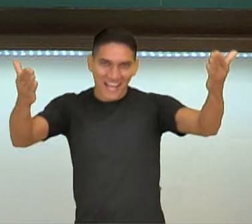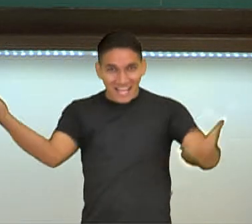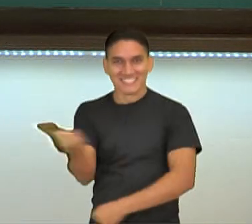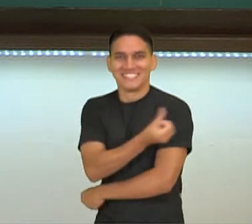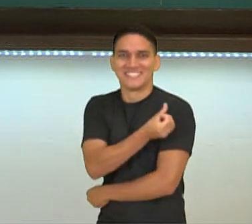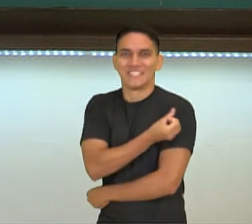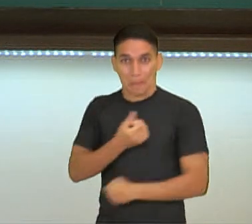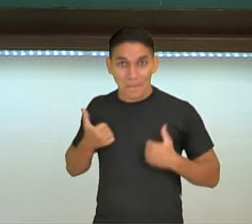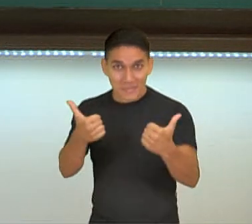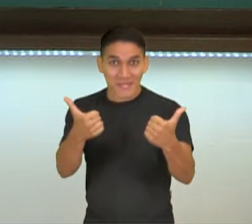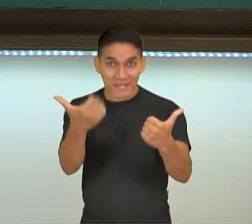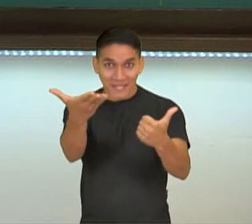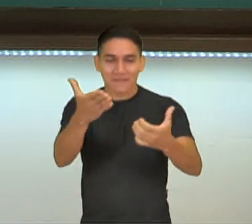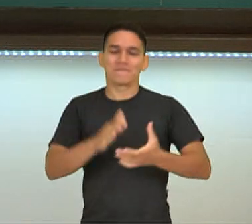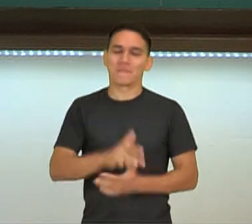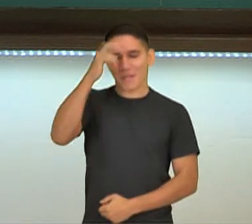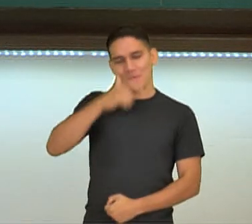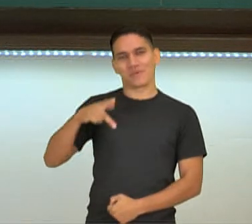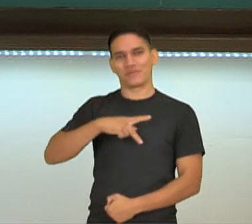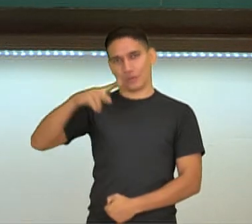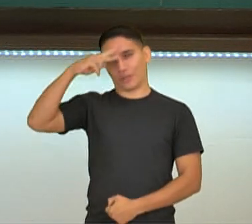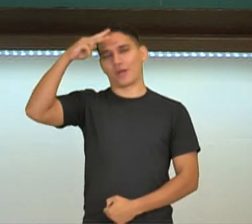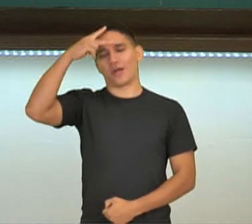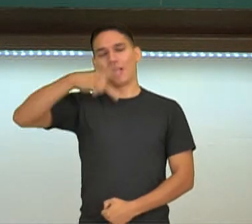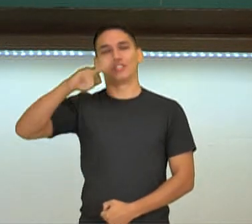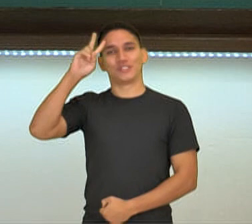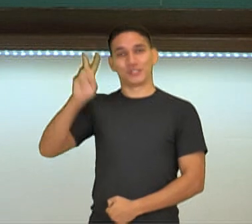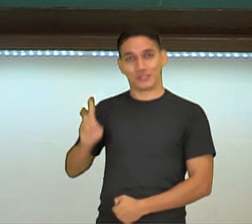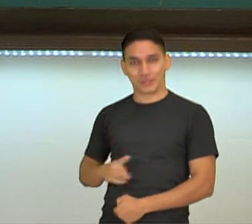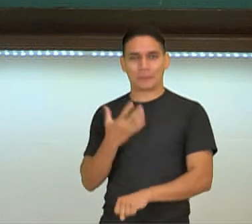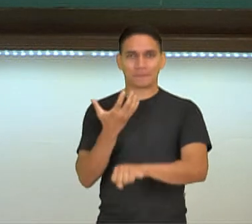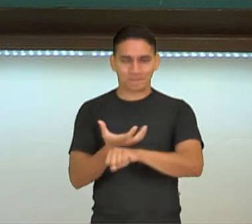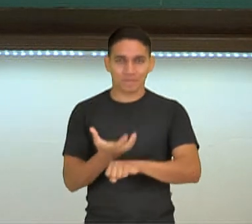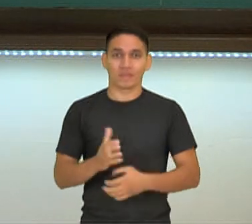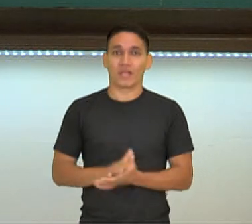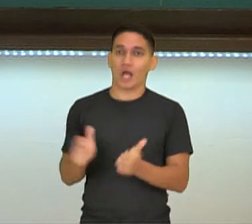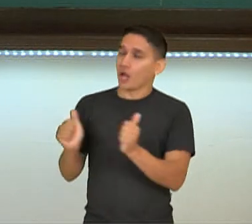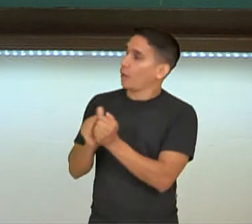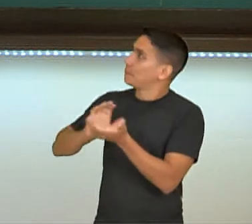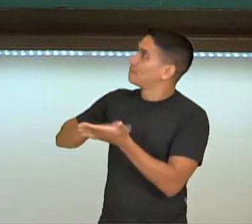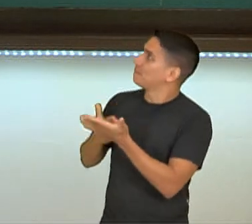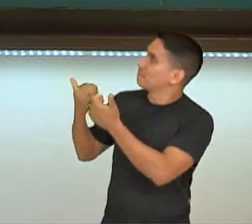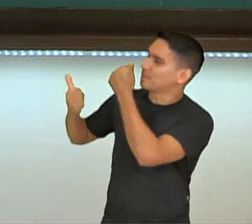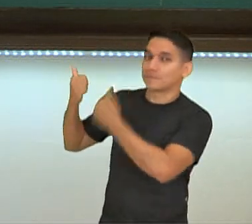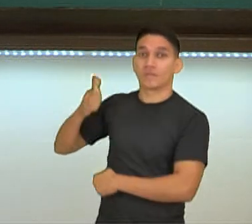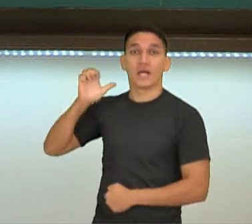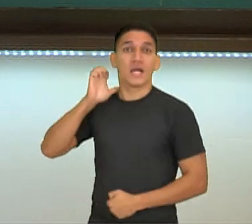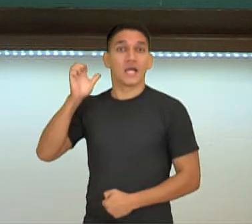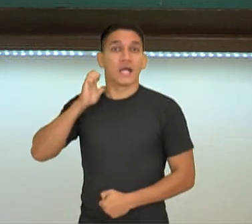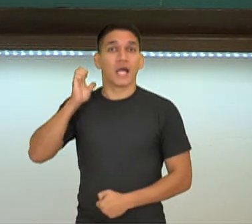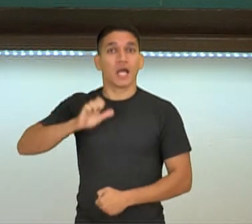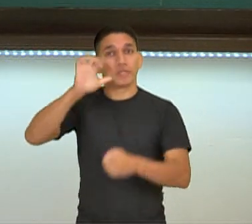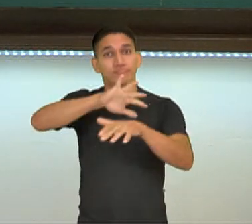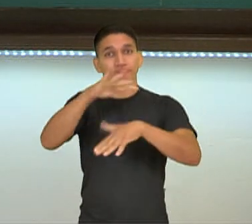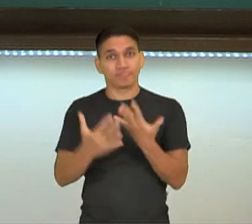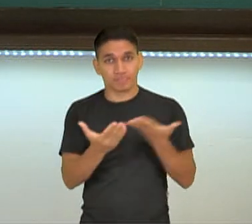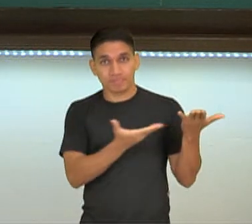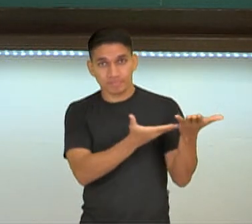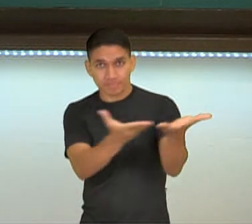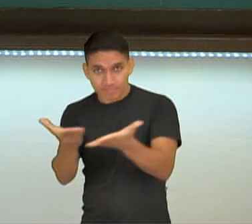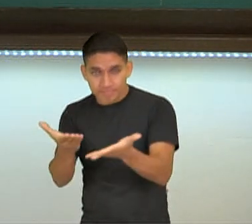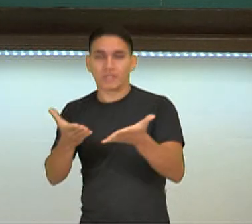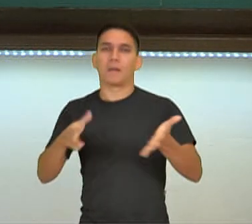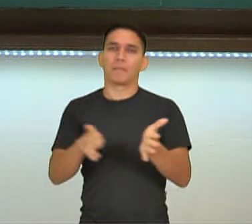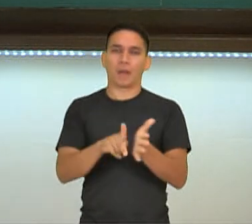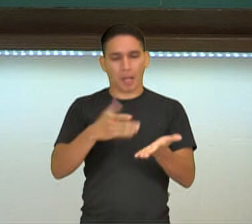Galerinha do sexto ano, tudo bem? Sou o professor Roberto Falcione, professor de História, junto conosco, professor Ezion, fazendo a interpretação de Libras